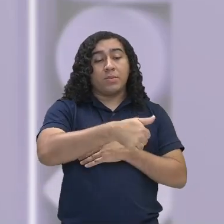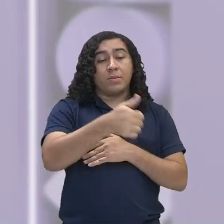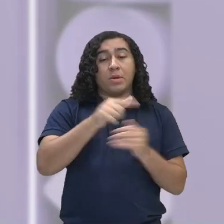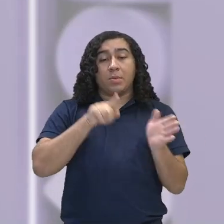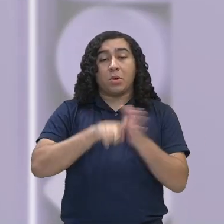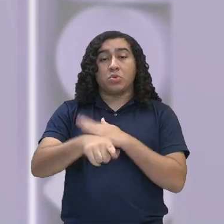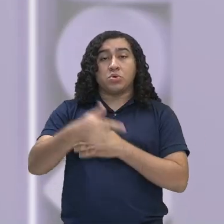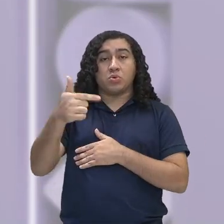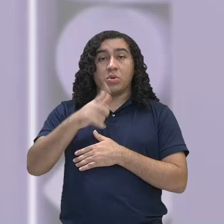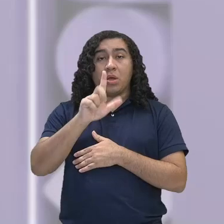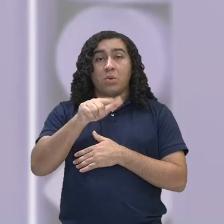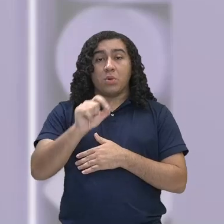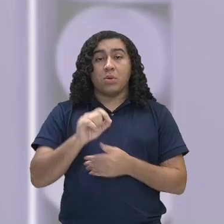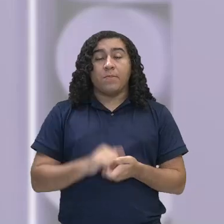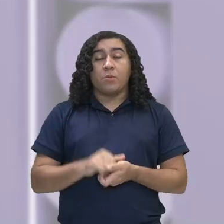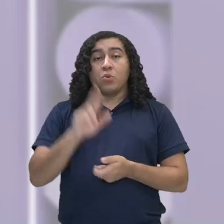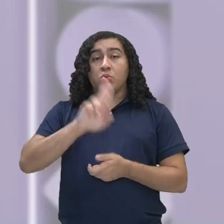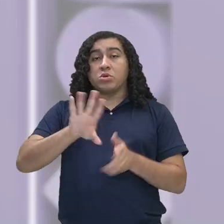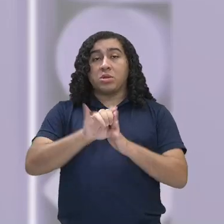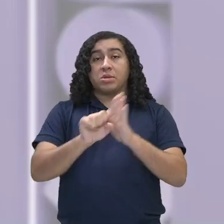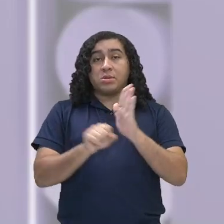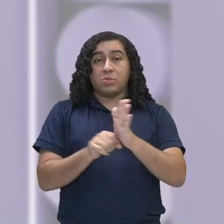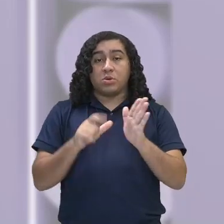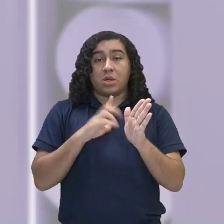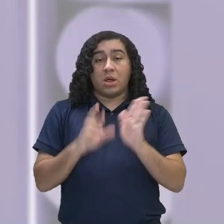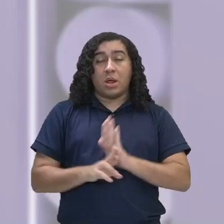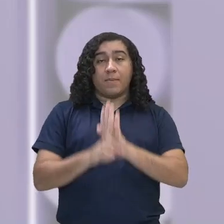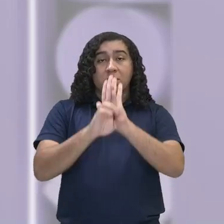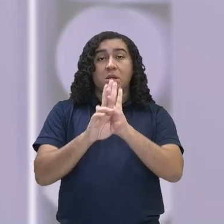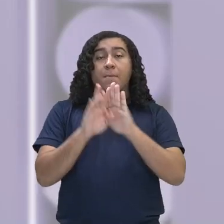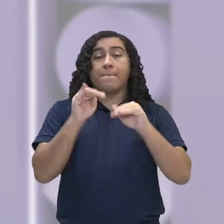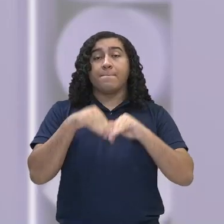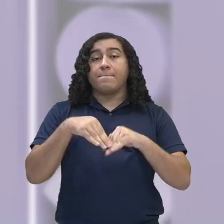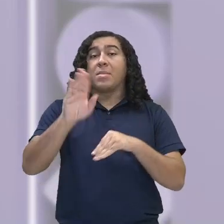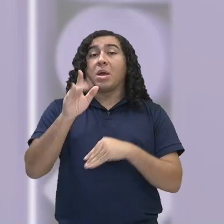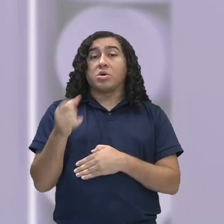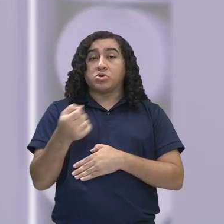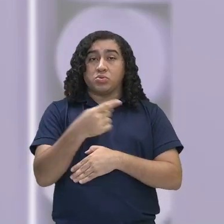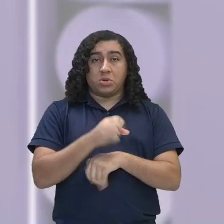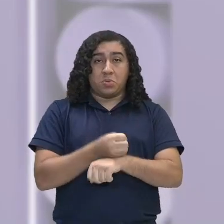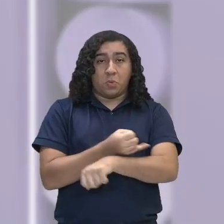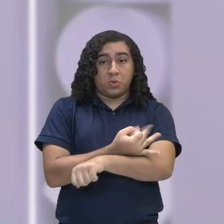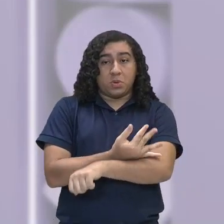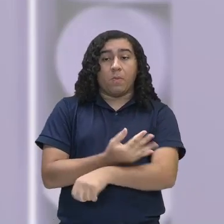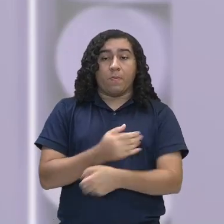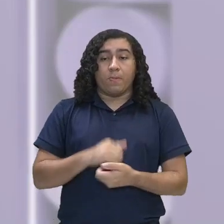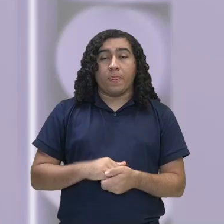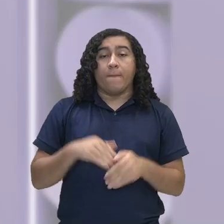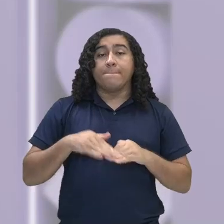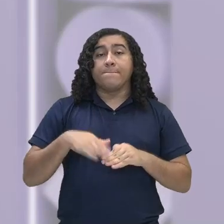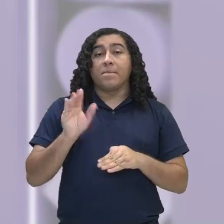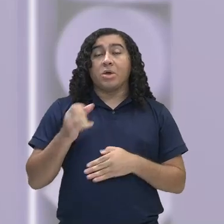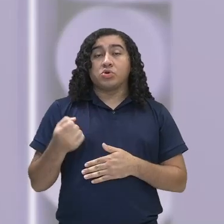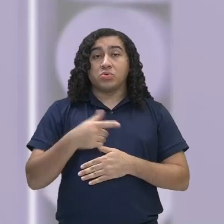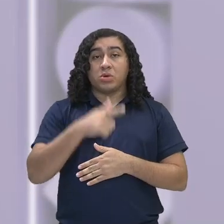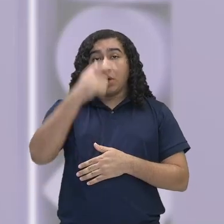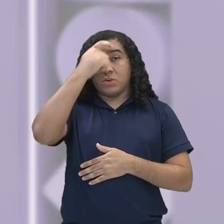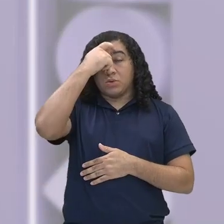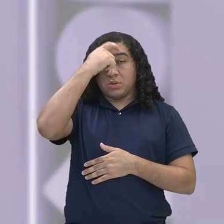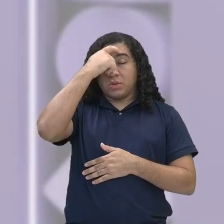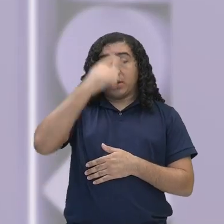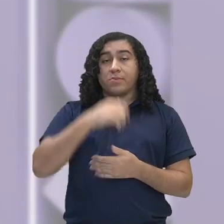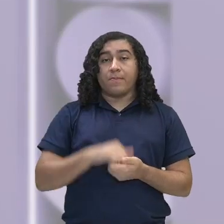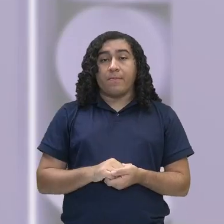justiça se utilizam de símbolos para falar algo além da emoção, além da